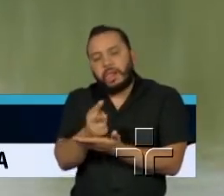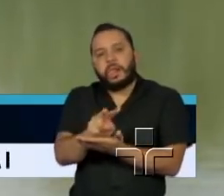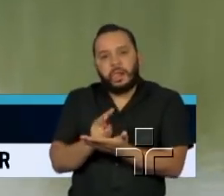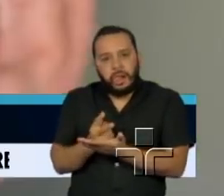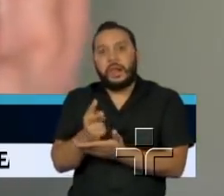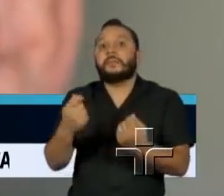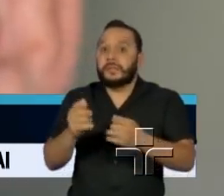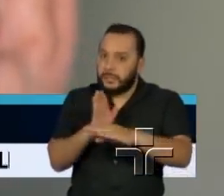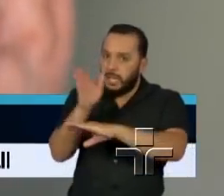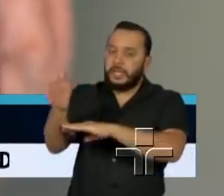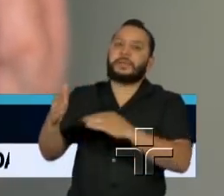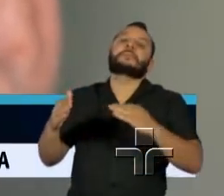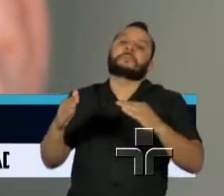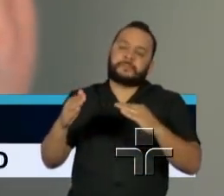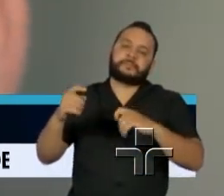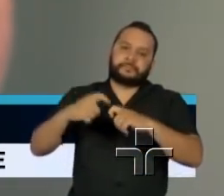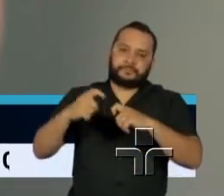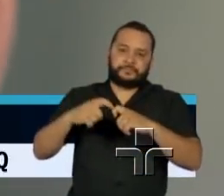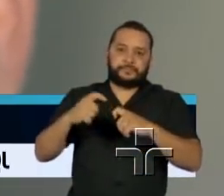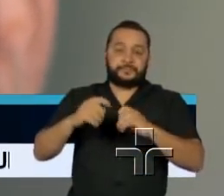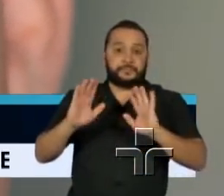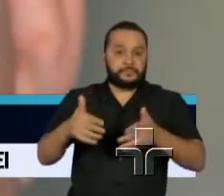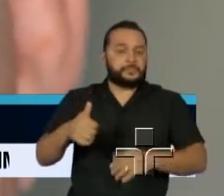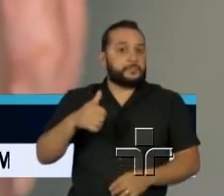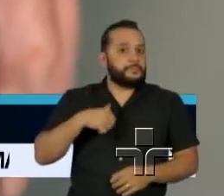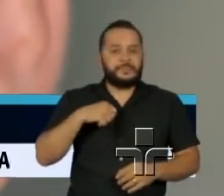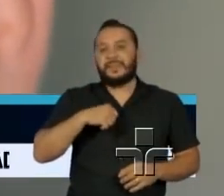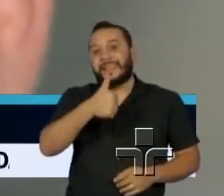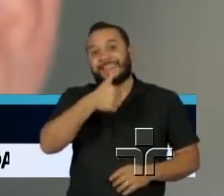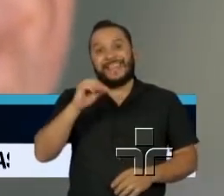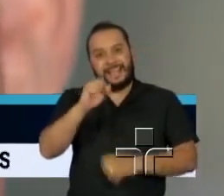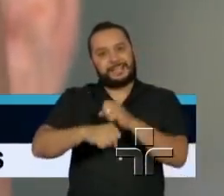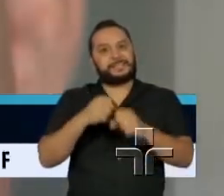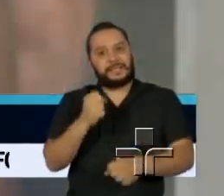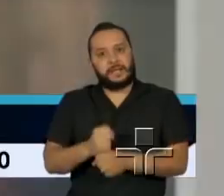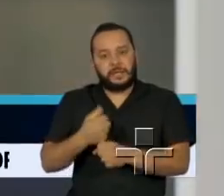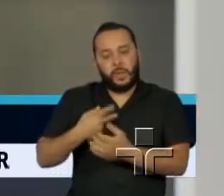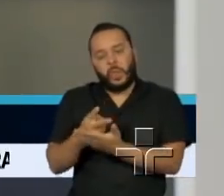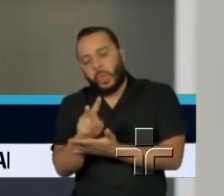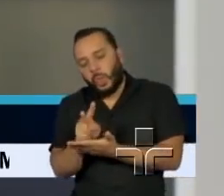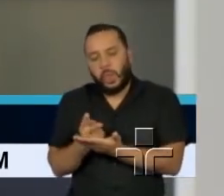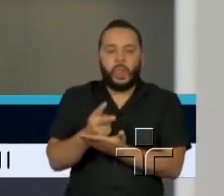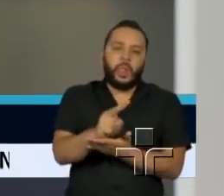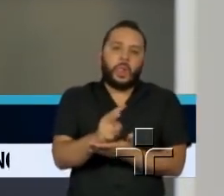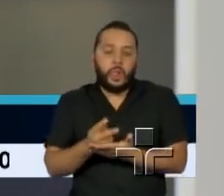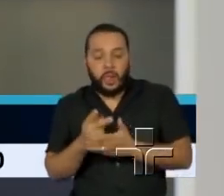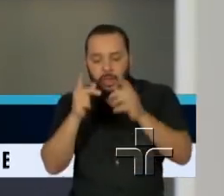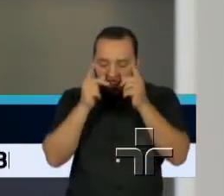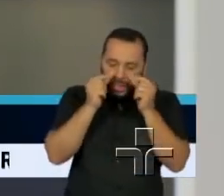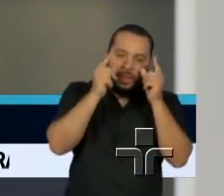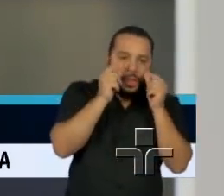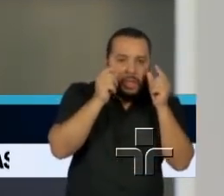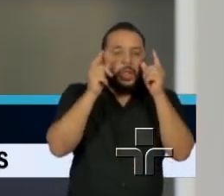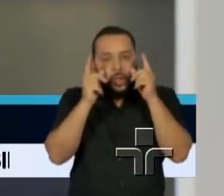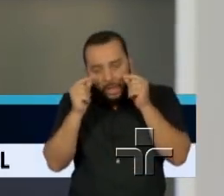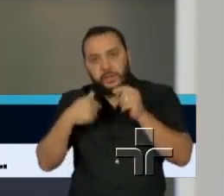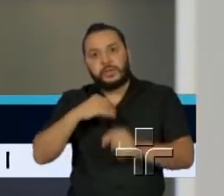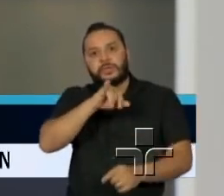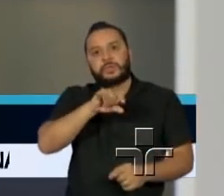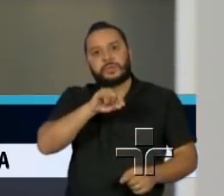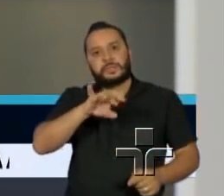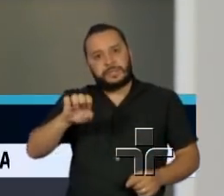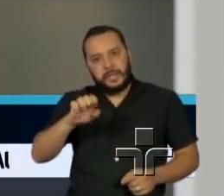ajuda médica. Depois de uma década de noites mal dormidas, com um pico de insônia diária, José Carlos foi atrás